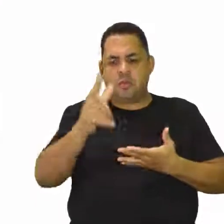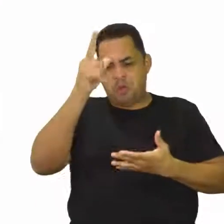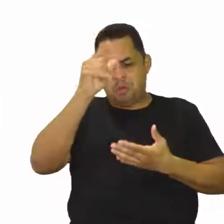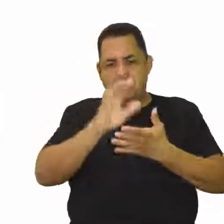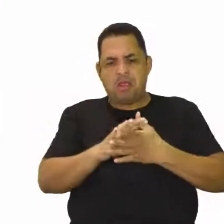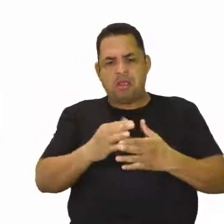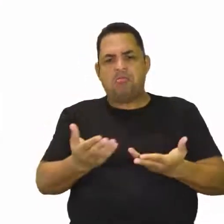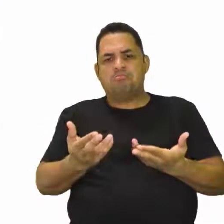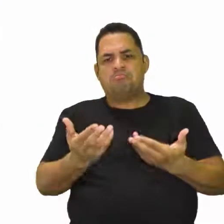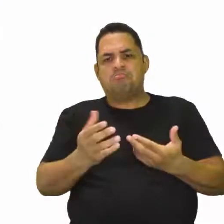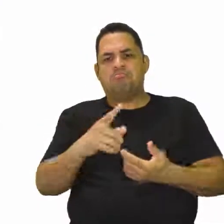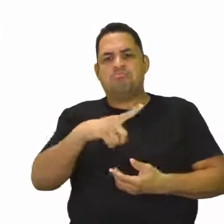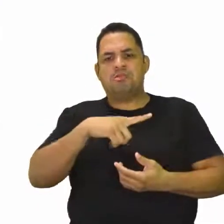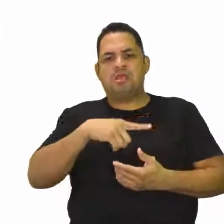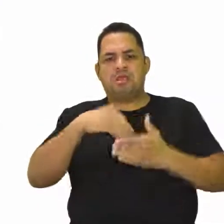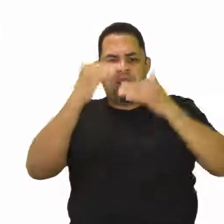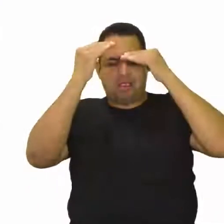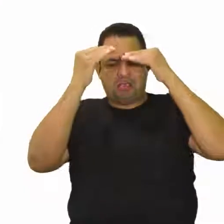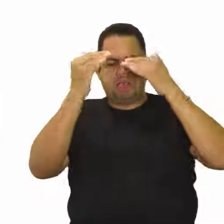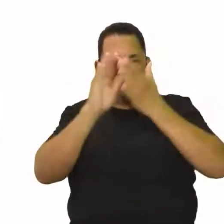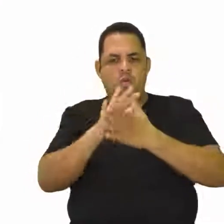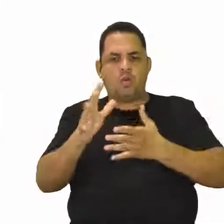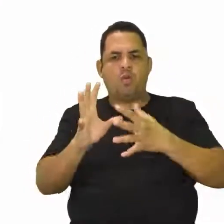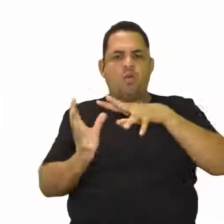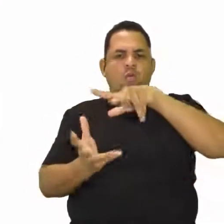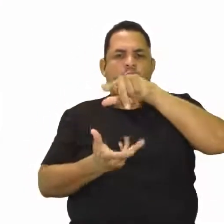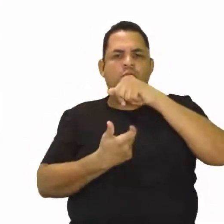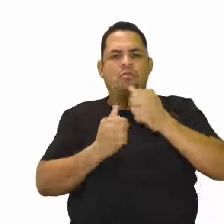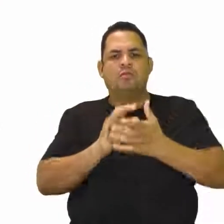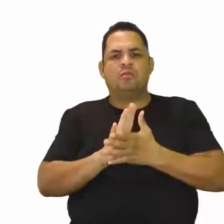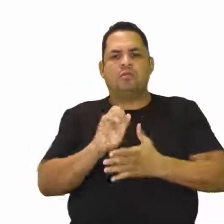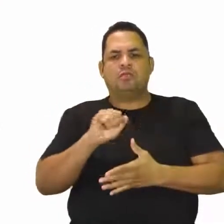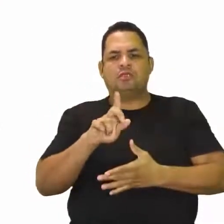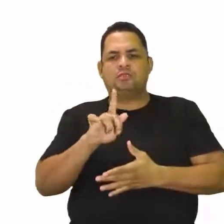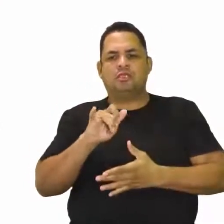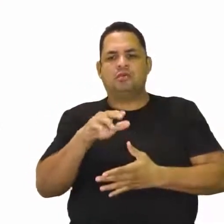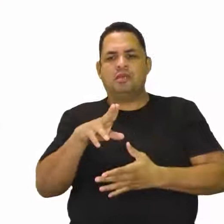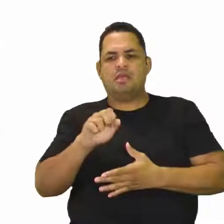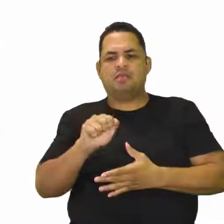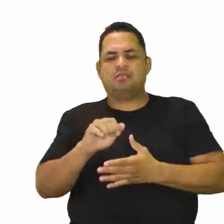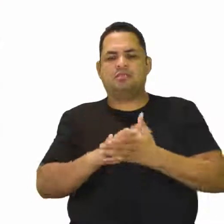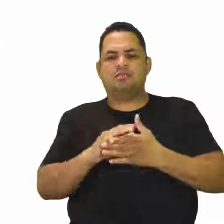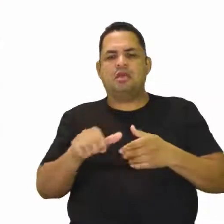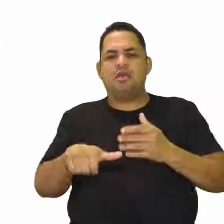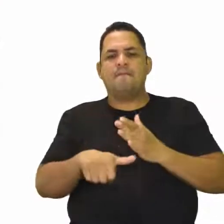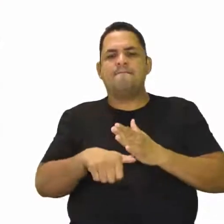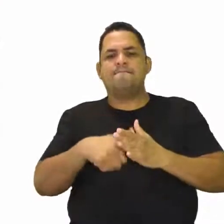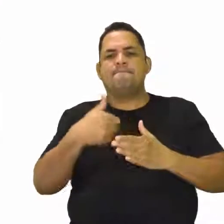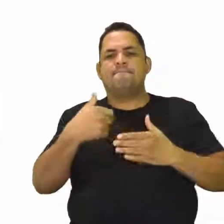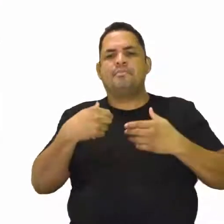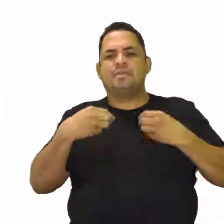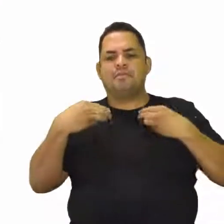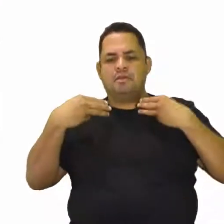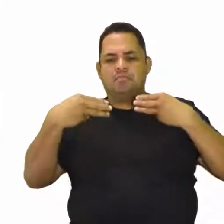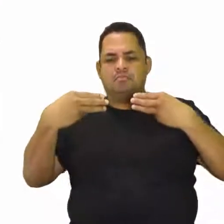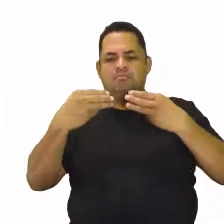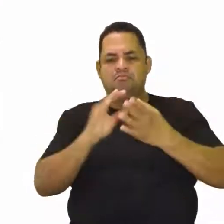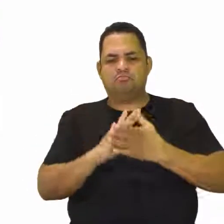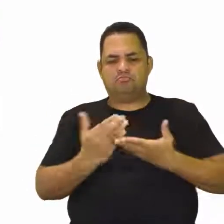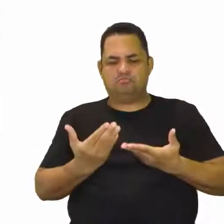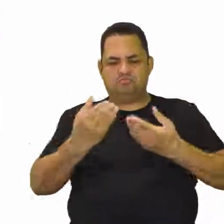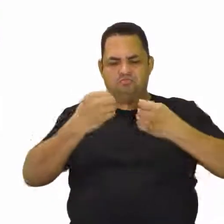mundo, né? A Angela Merkel, por exemplo, a primeira-ministra, ela tem uma postura